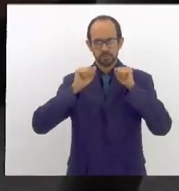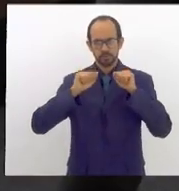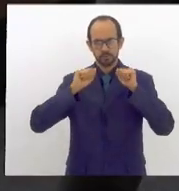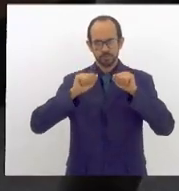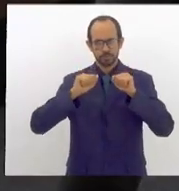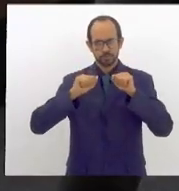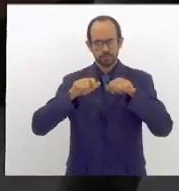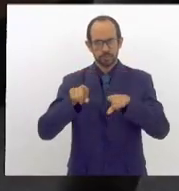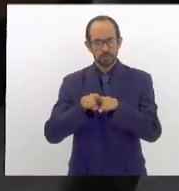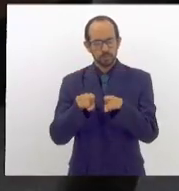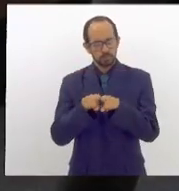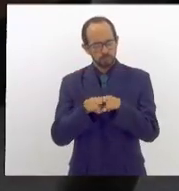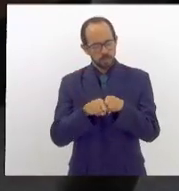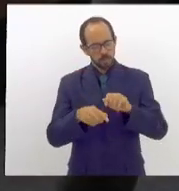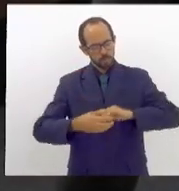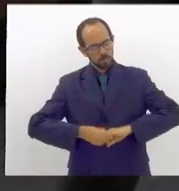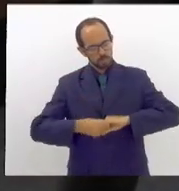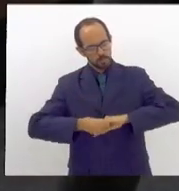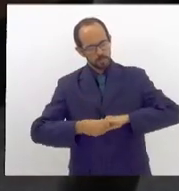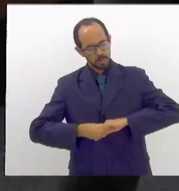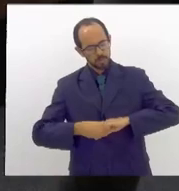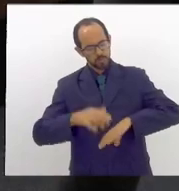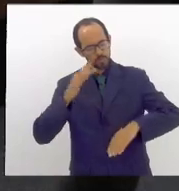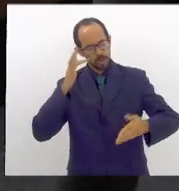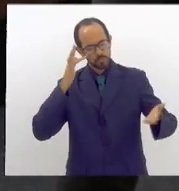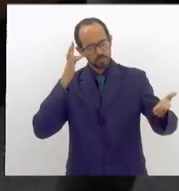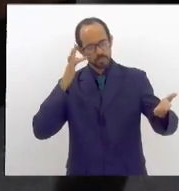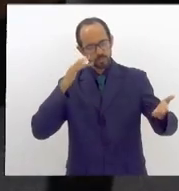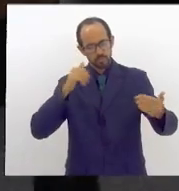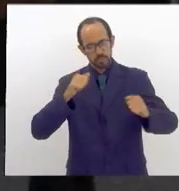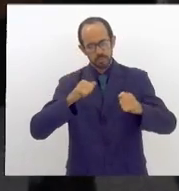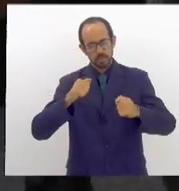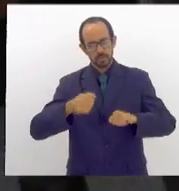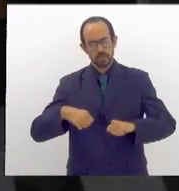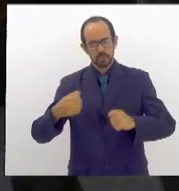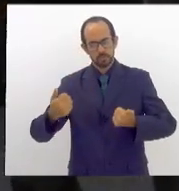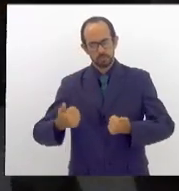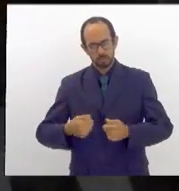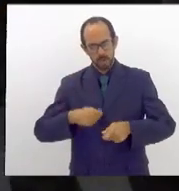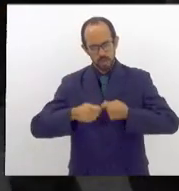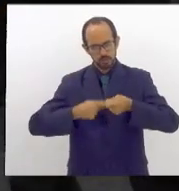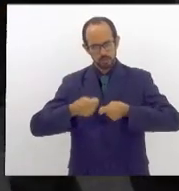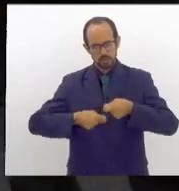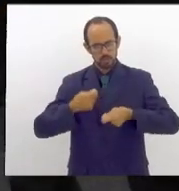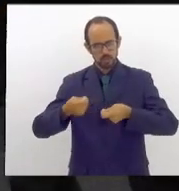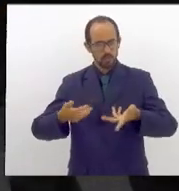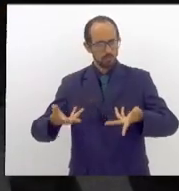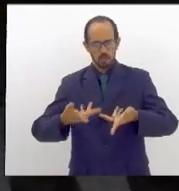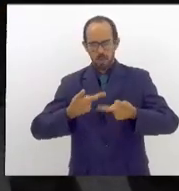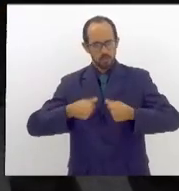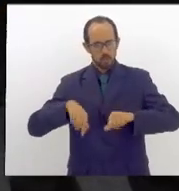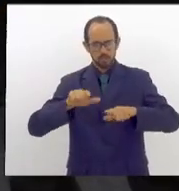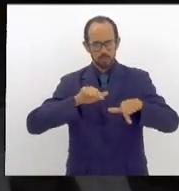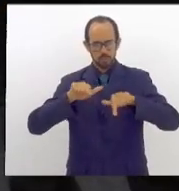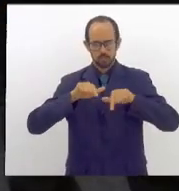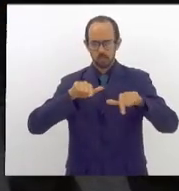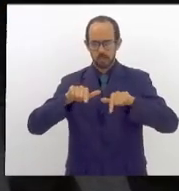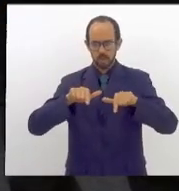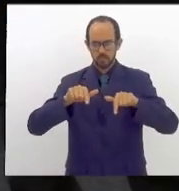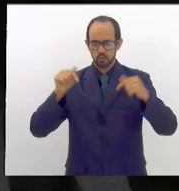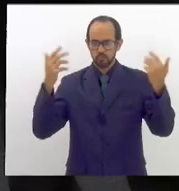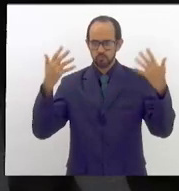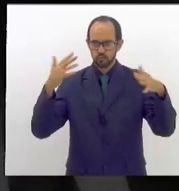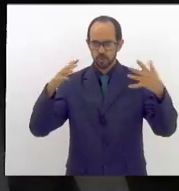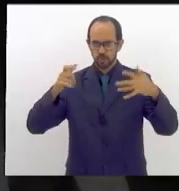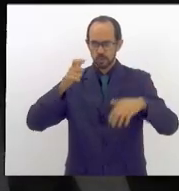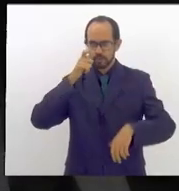Flávio serafini e sua Assessoria pela condução dedicada democrática brilhante ao longo de todos os trabalhos da CPI Viva